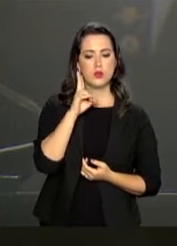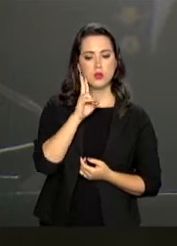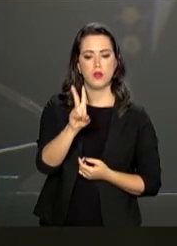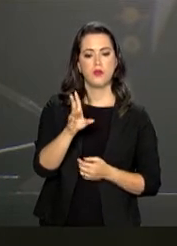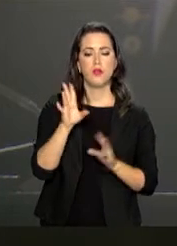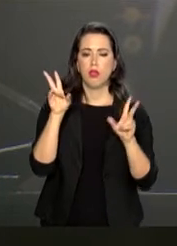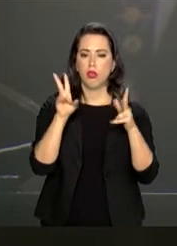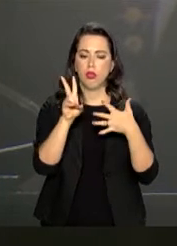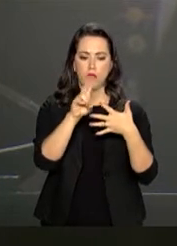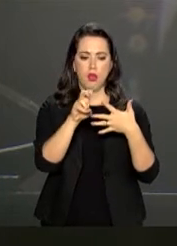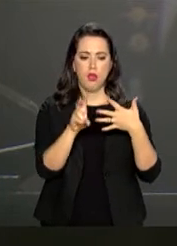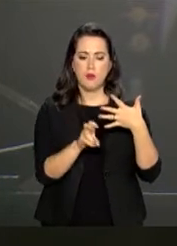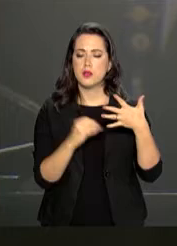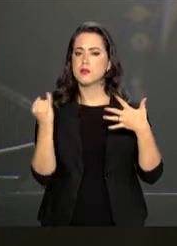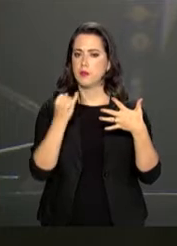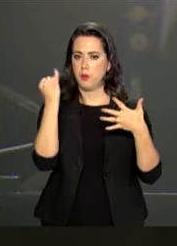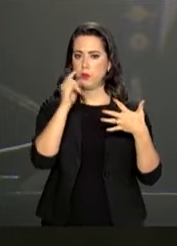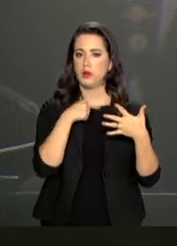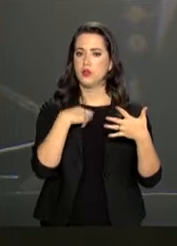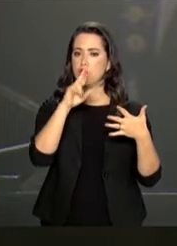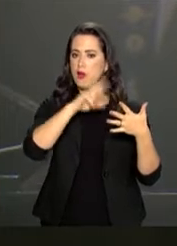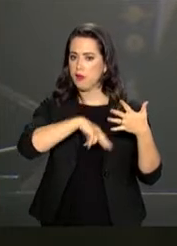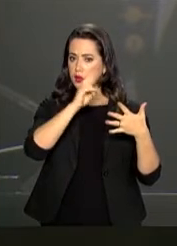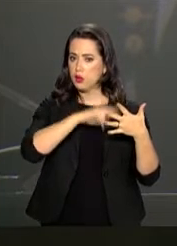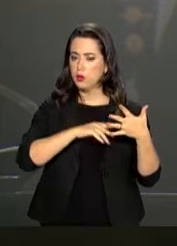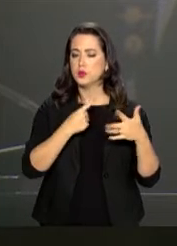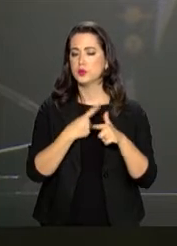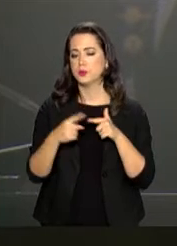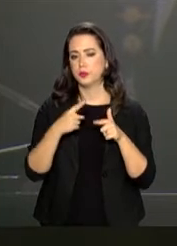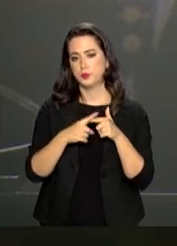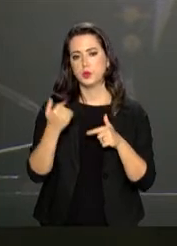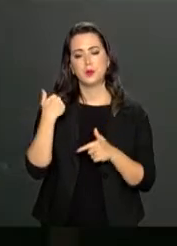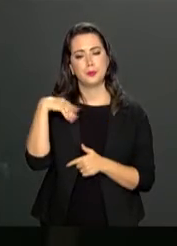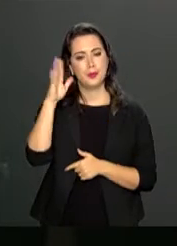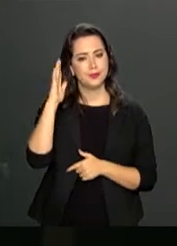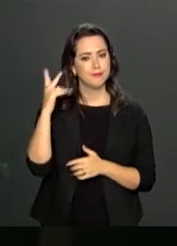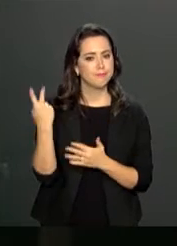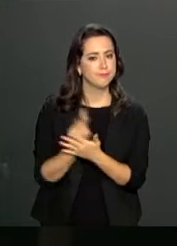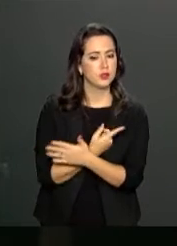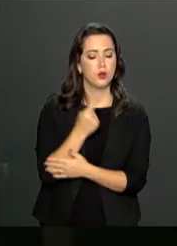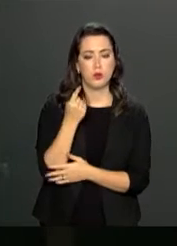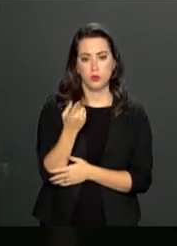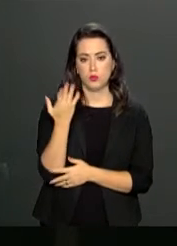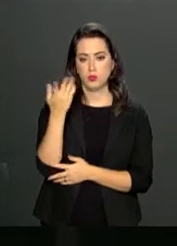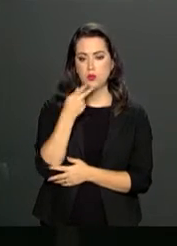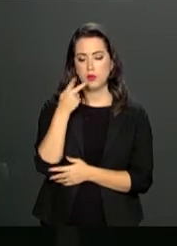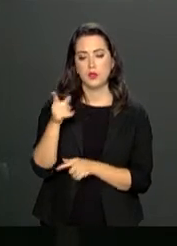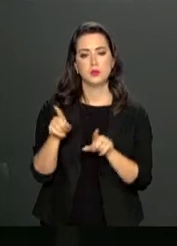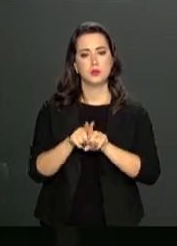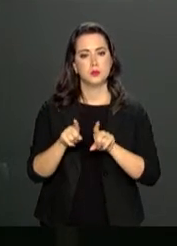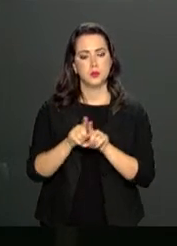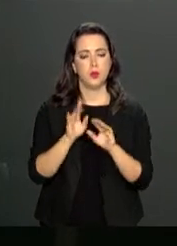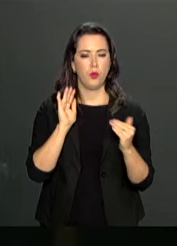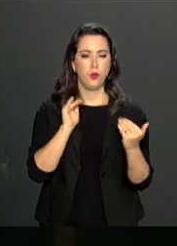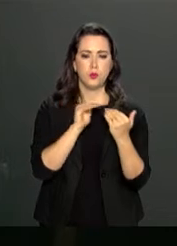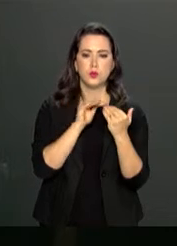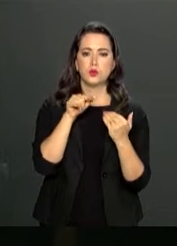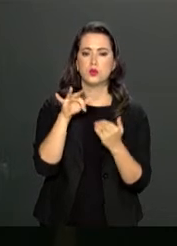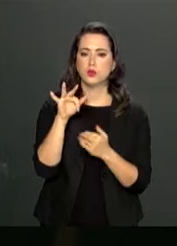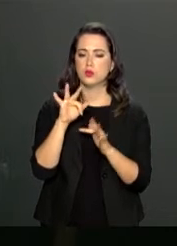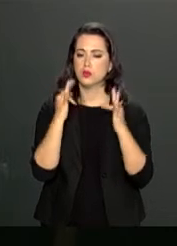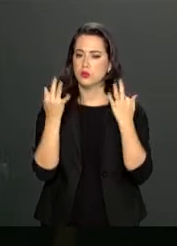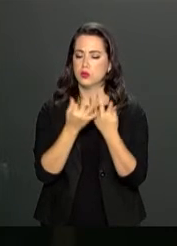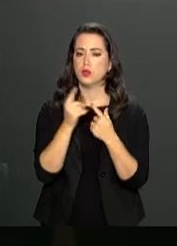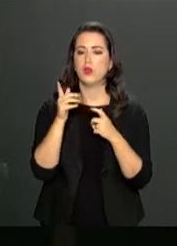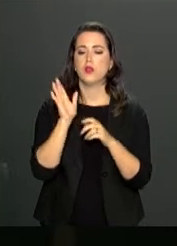importantes para o país com a produção de relatórios sobre os problemas mais comuns raimundo carreiro disse ainda que o fórum vai ajudar